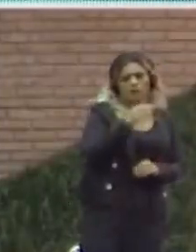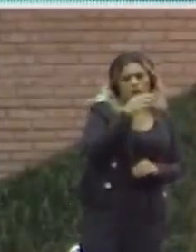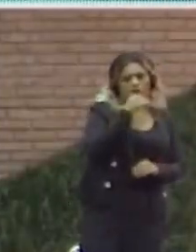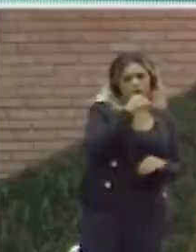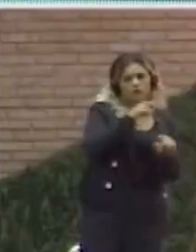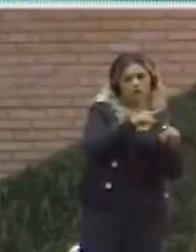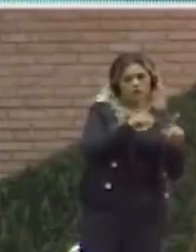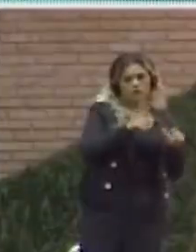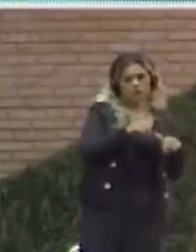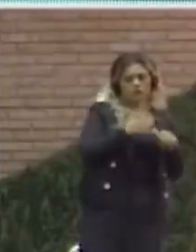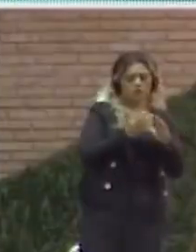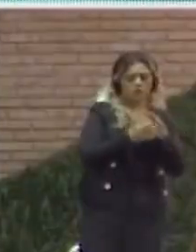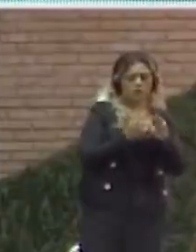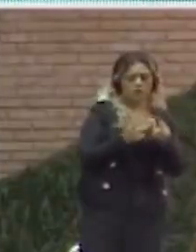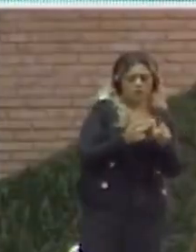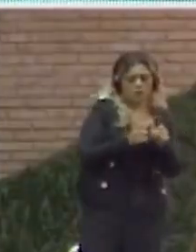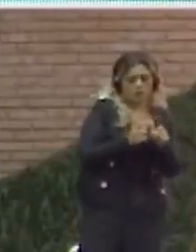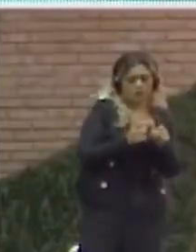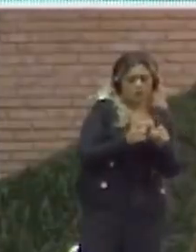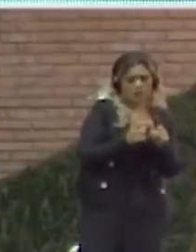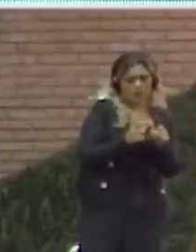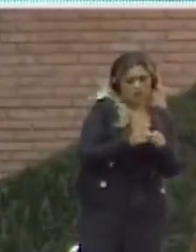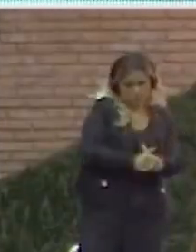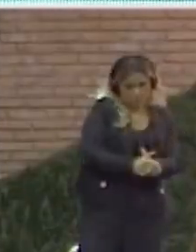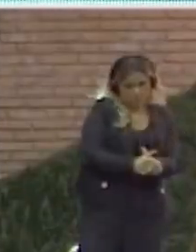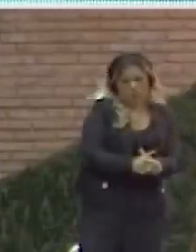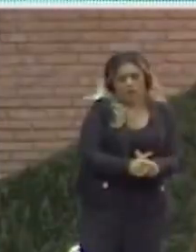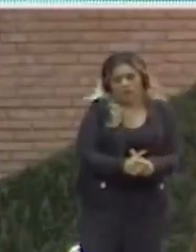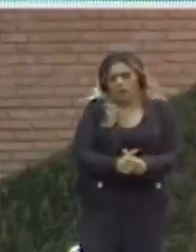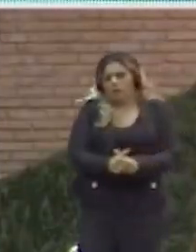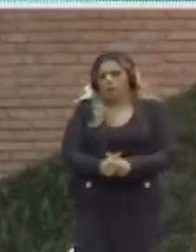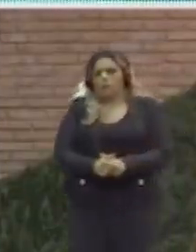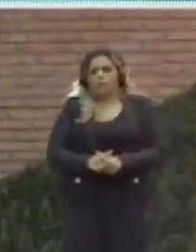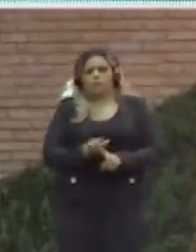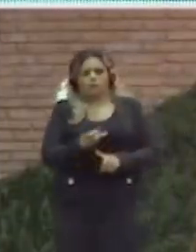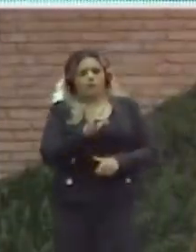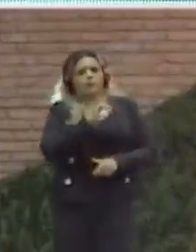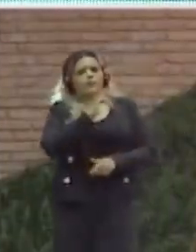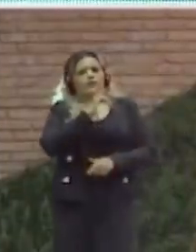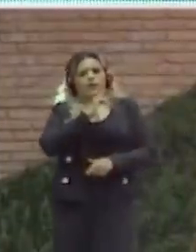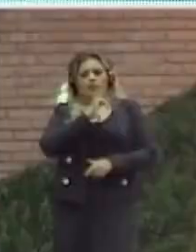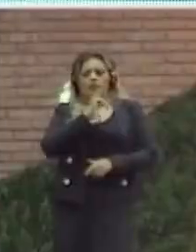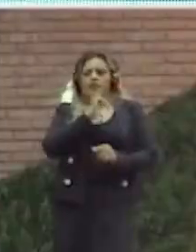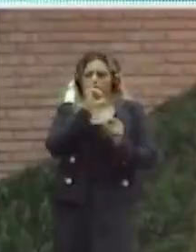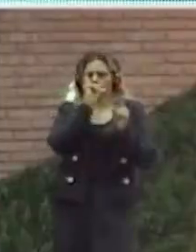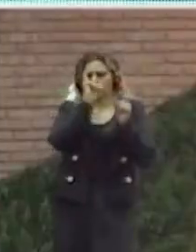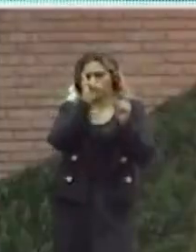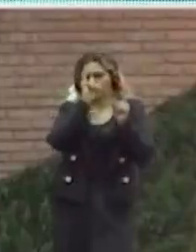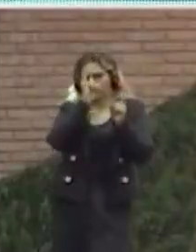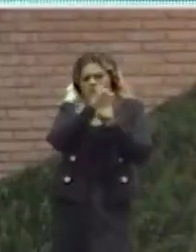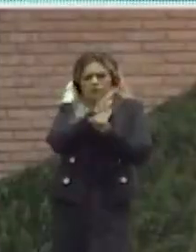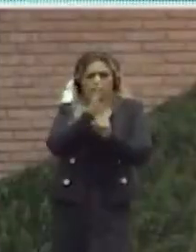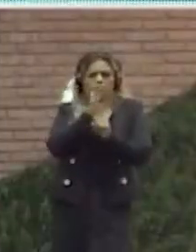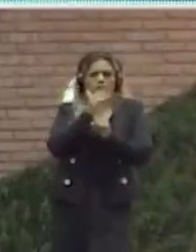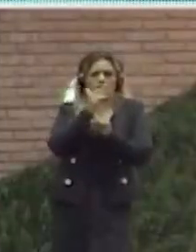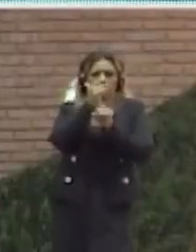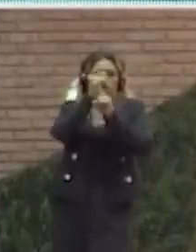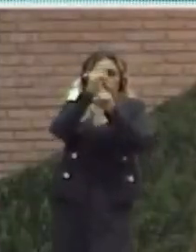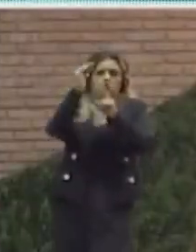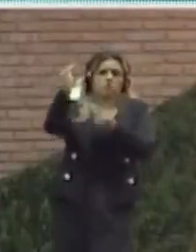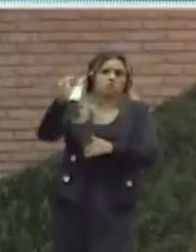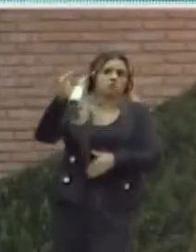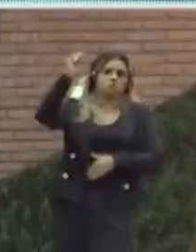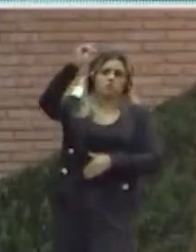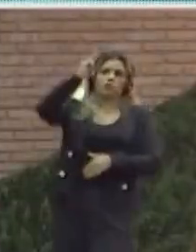empresas pequenas e médias, que certamente têm alguma dificuldade numa tecnologia tão